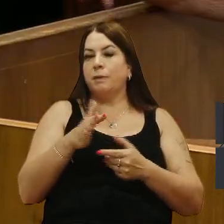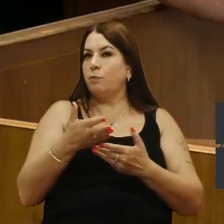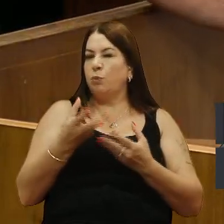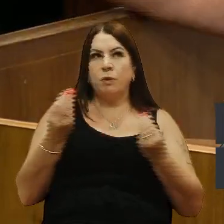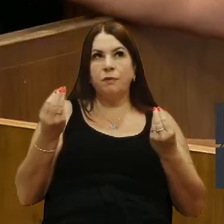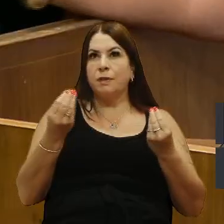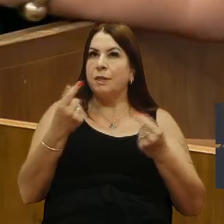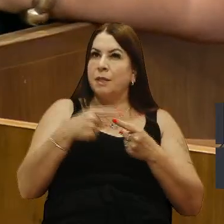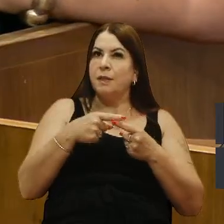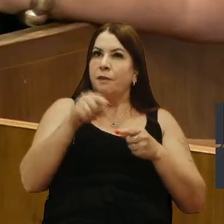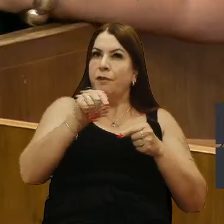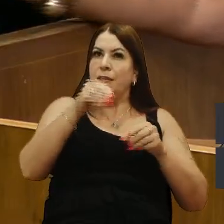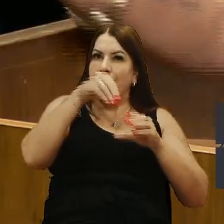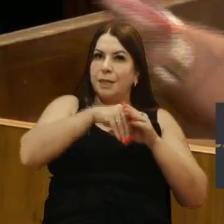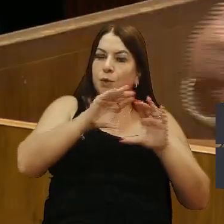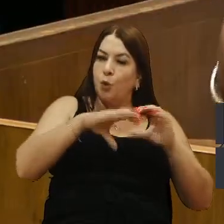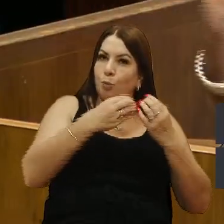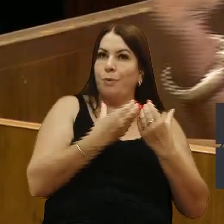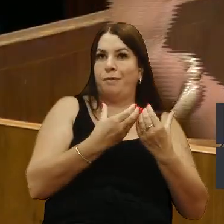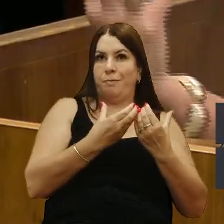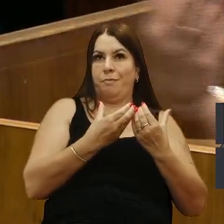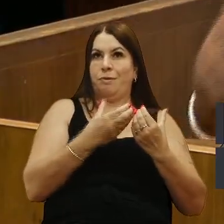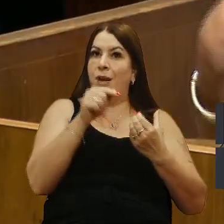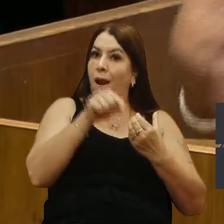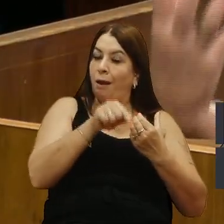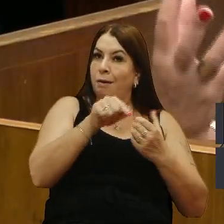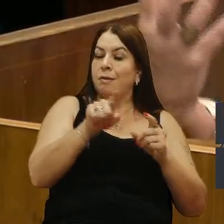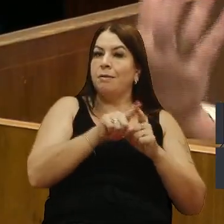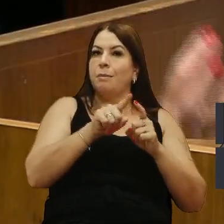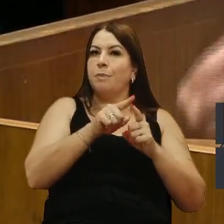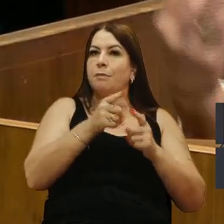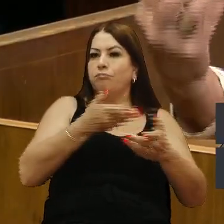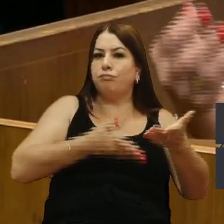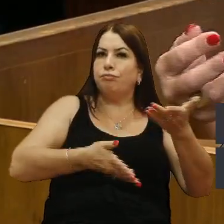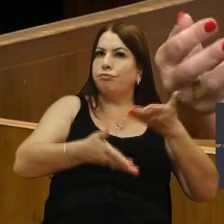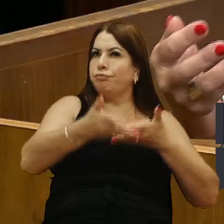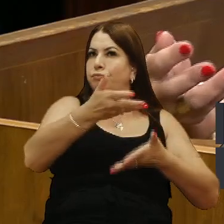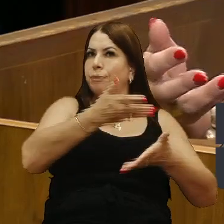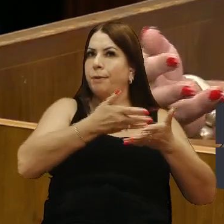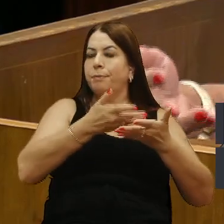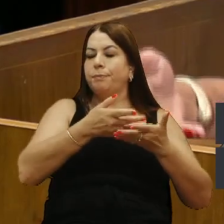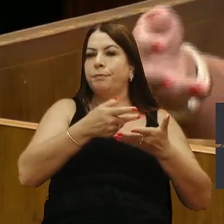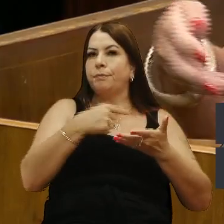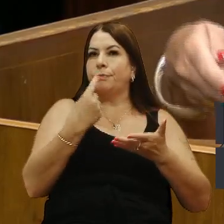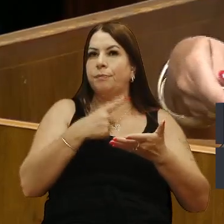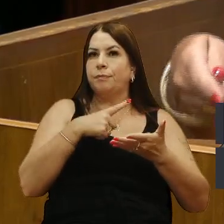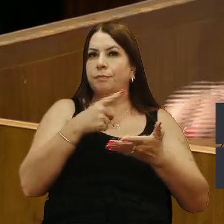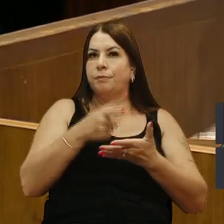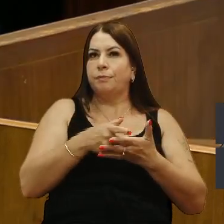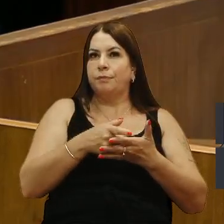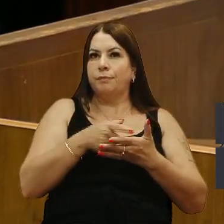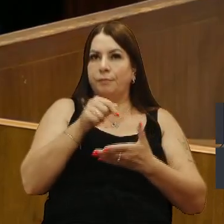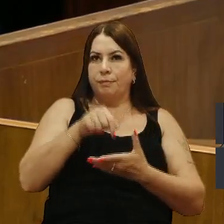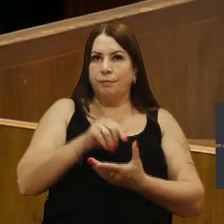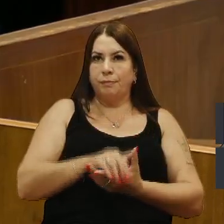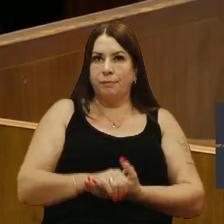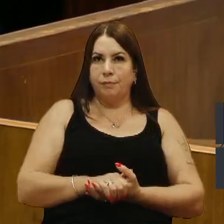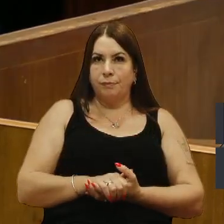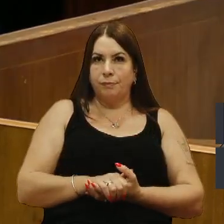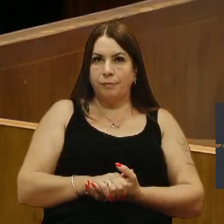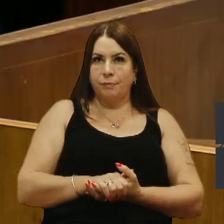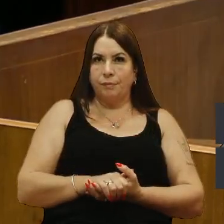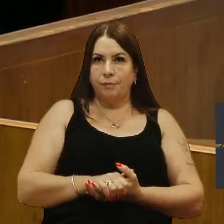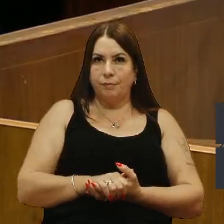eles são feitos nas comunidades e ali mesmo circula. Agora nós estávamos aqui,